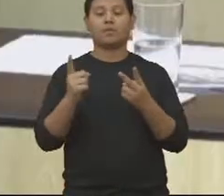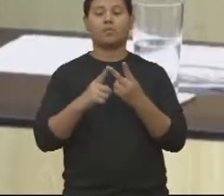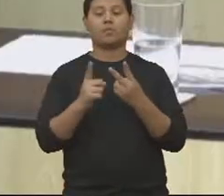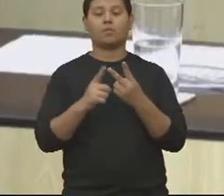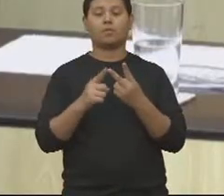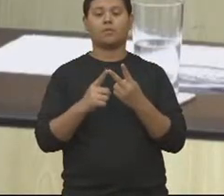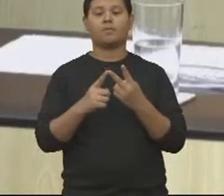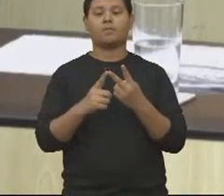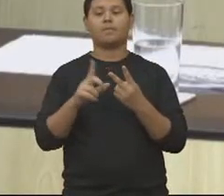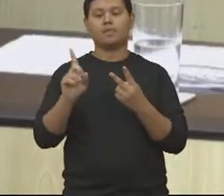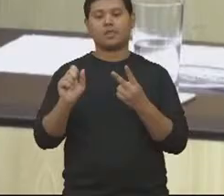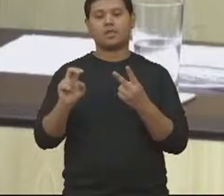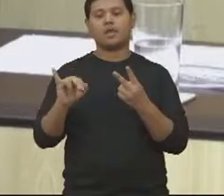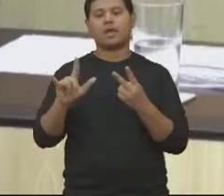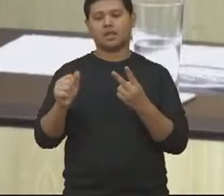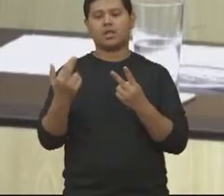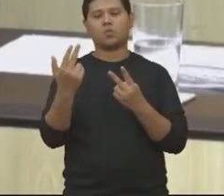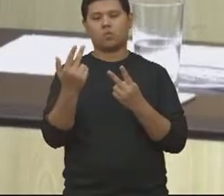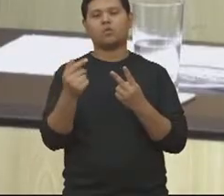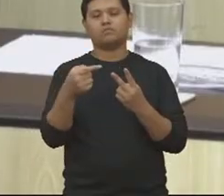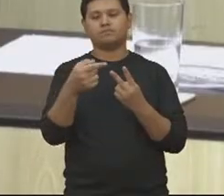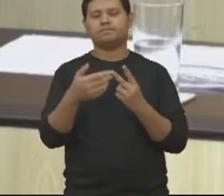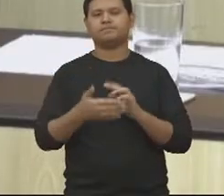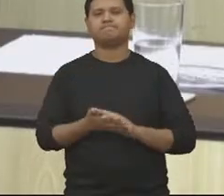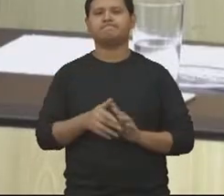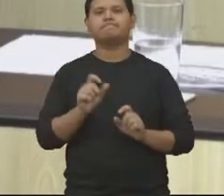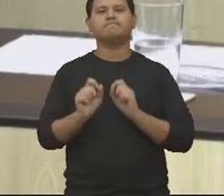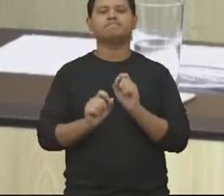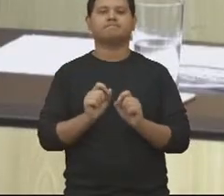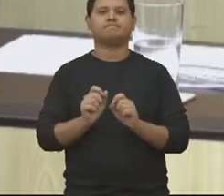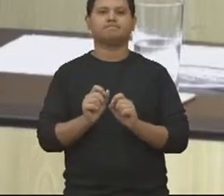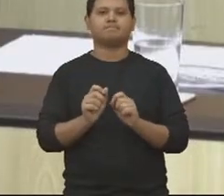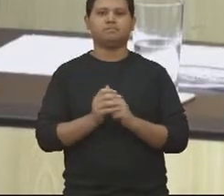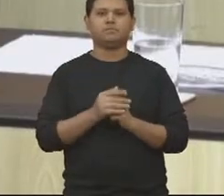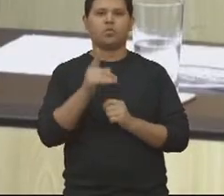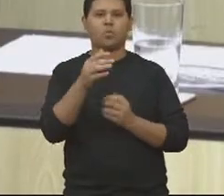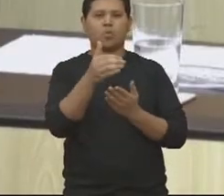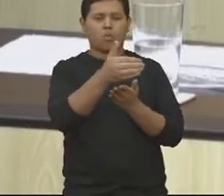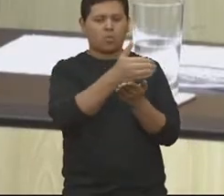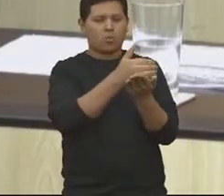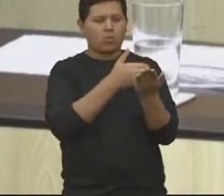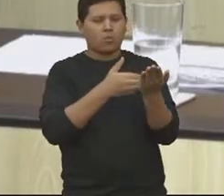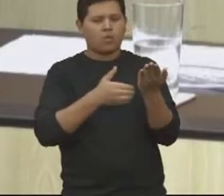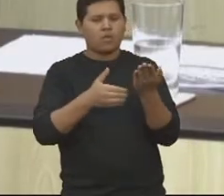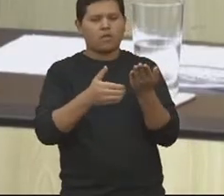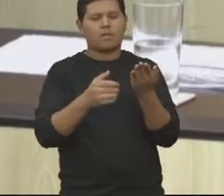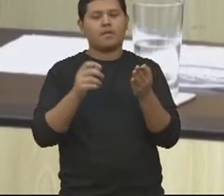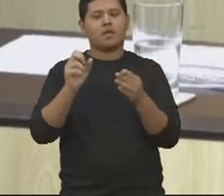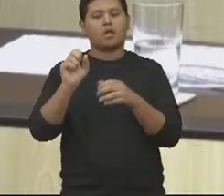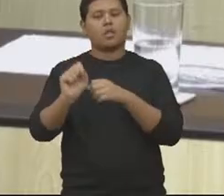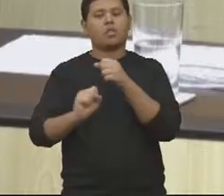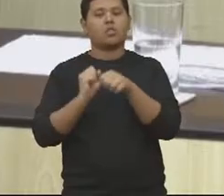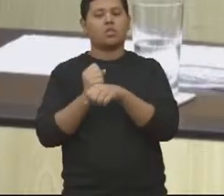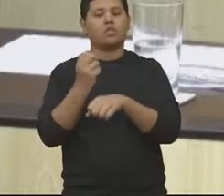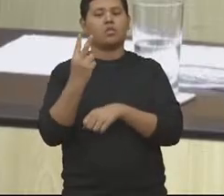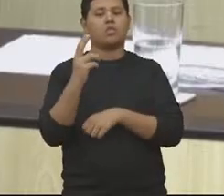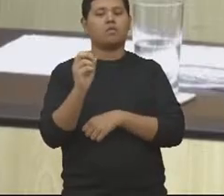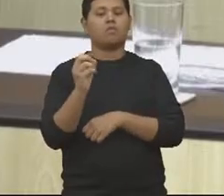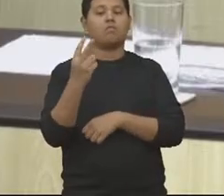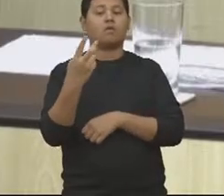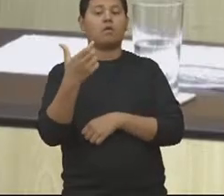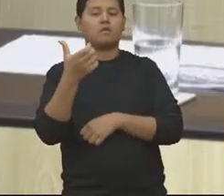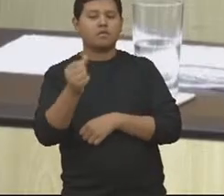pergunta, também da Daniele Paula. Ela fala o seguinte, Guilherme: a arrecadação prevista para 2026